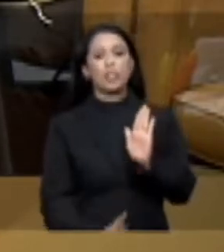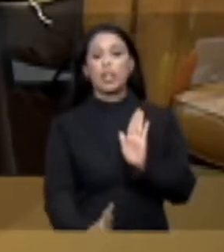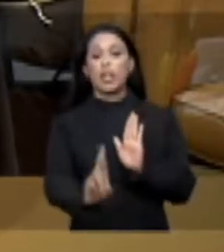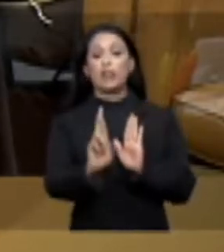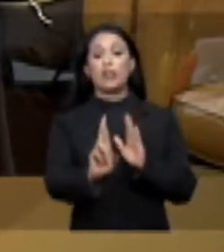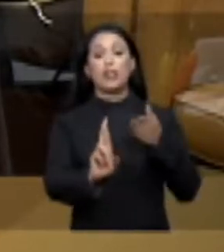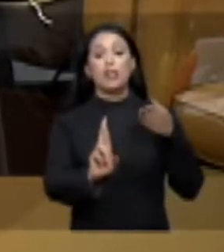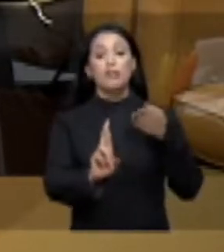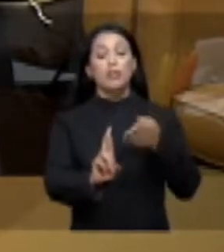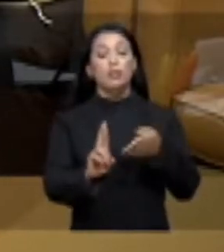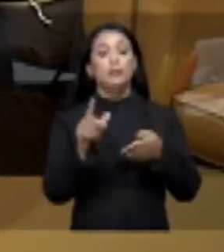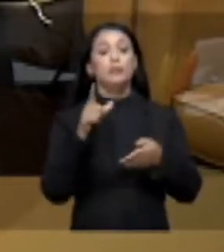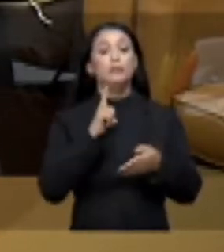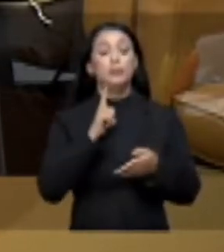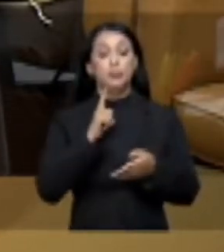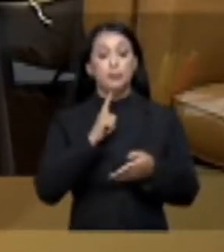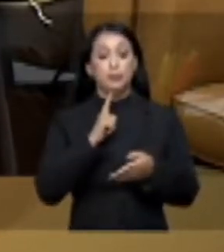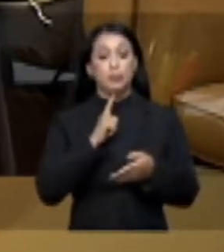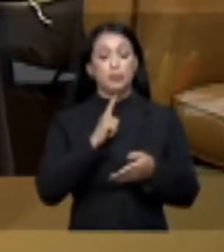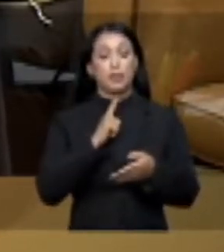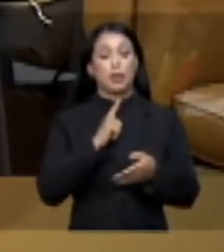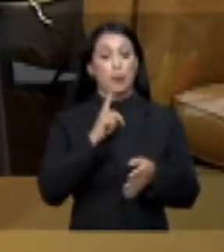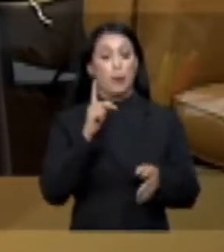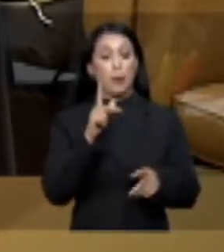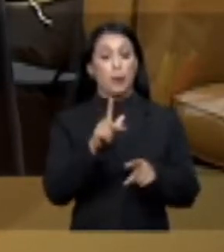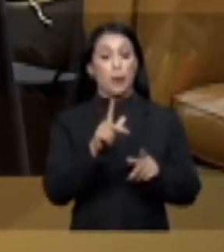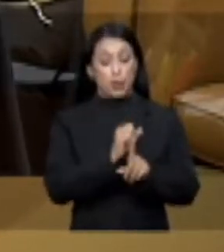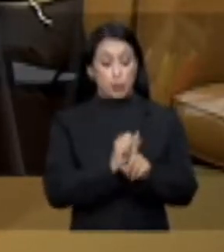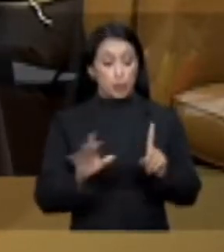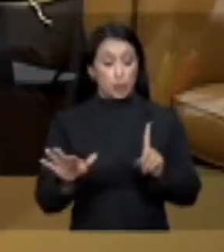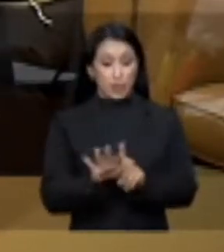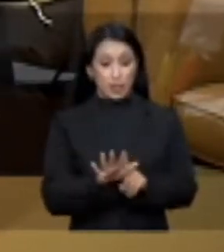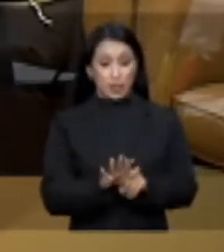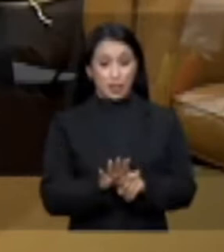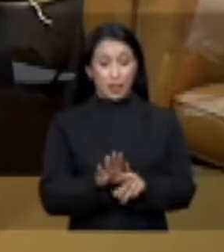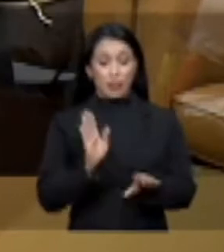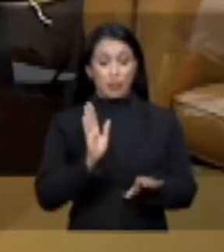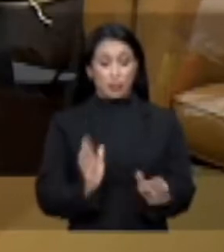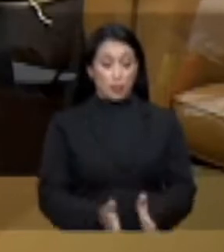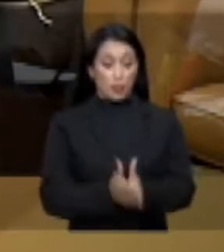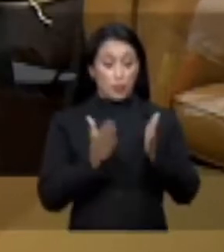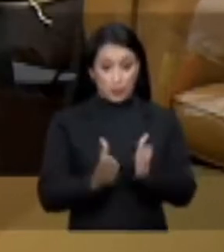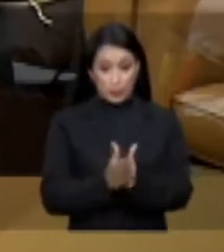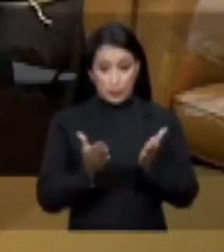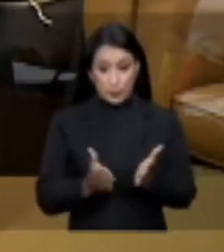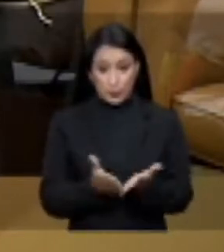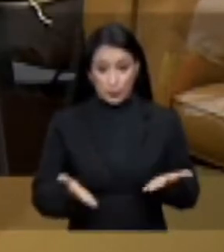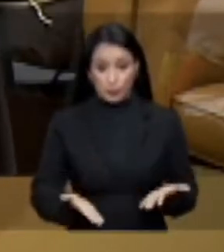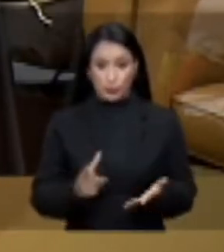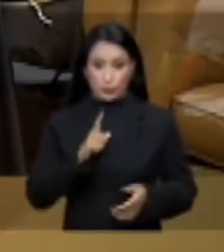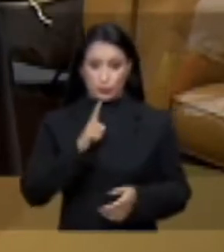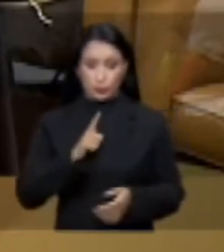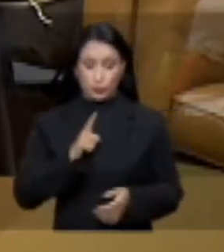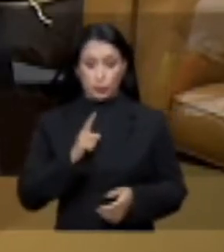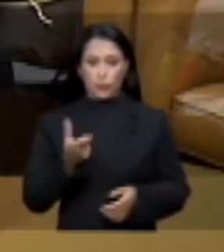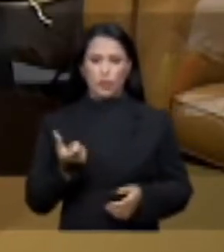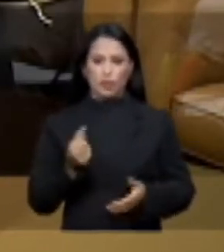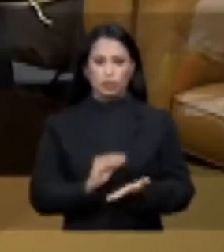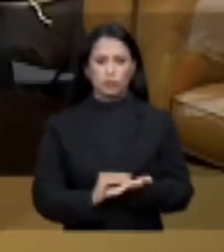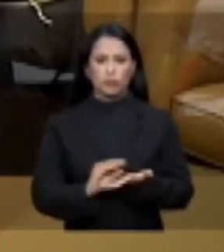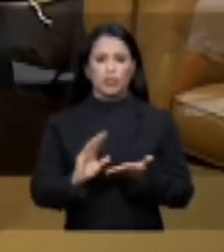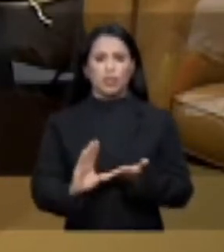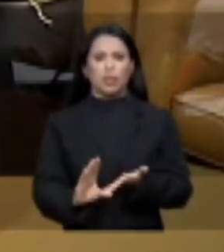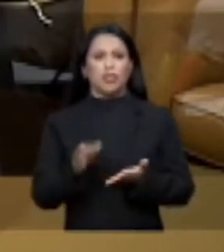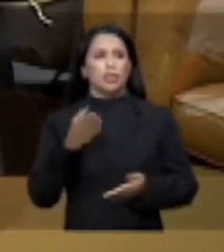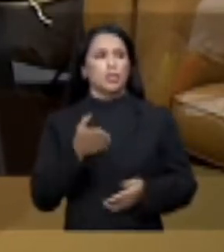sobre os subsídios para as populações de mais baixa renda. E a ideia é que subsídio direto ou